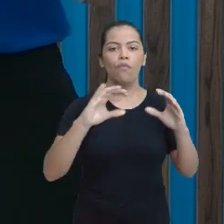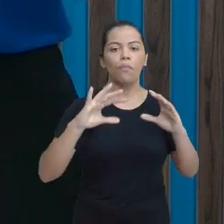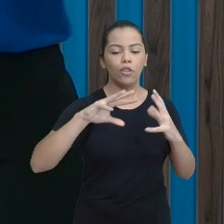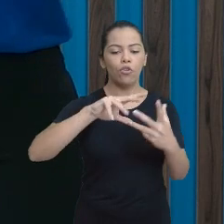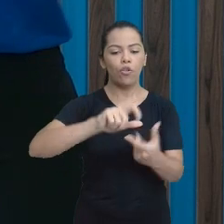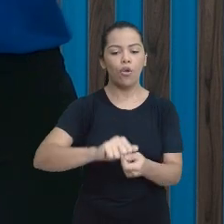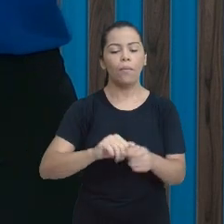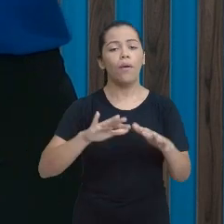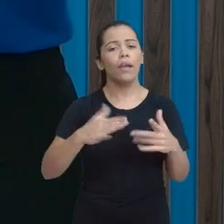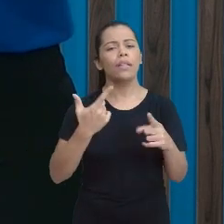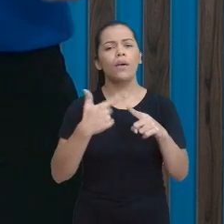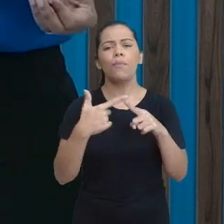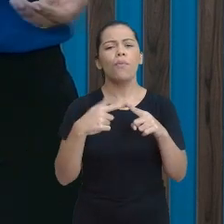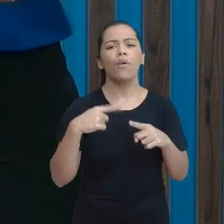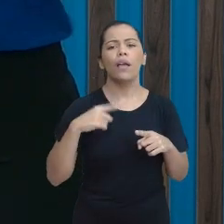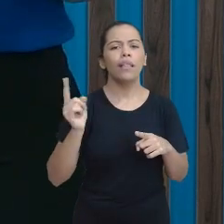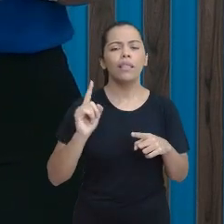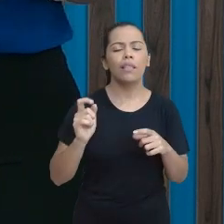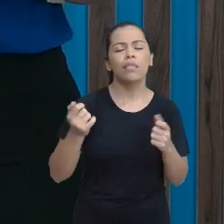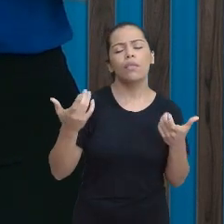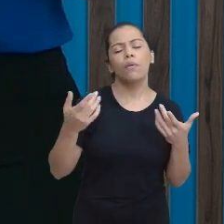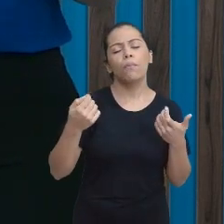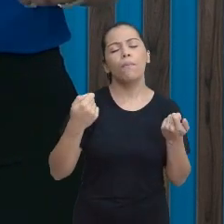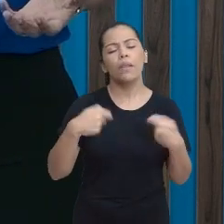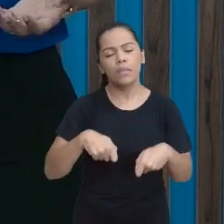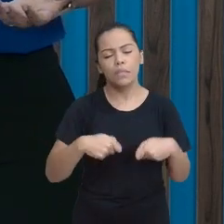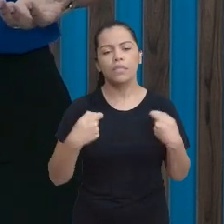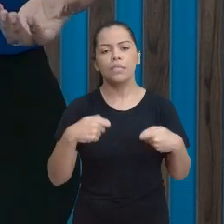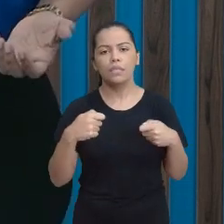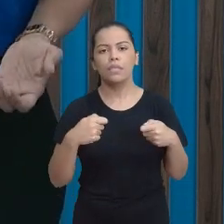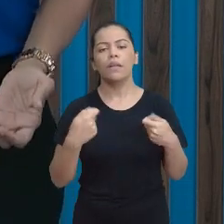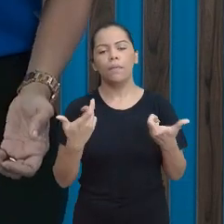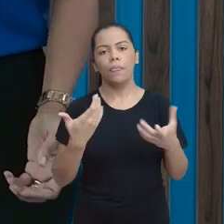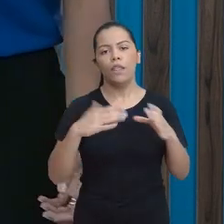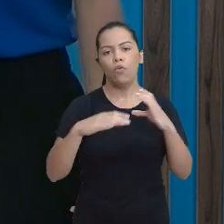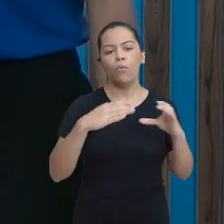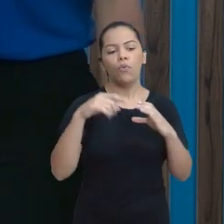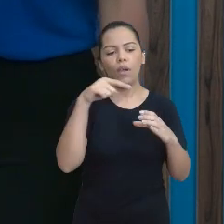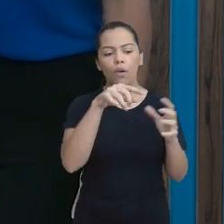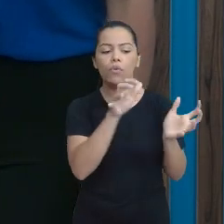com essas equipes extra-escola para que a gente possa pensar em bem-estar?